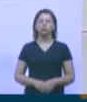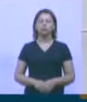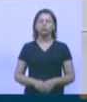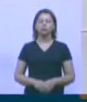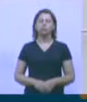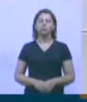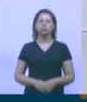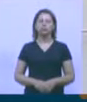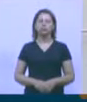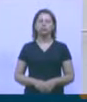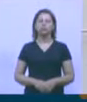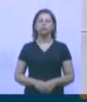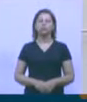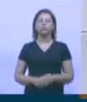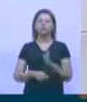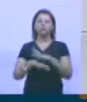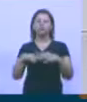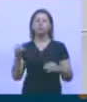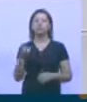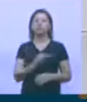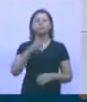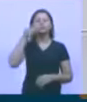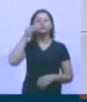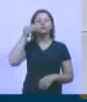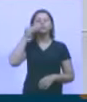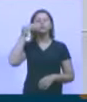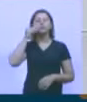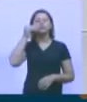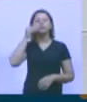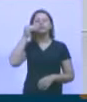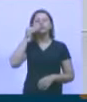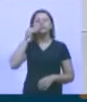our life. E essa cura nós experimentamos